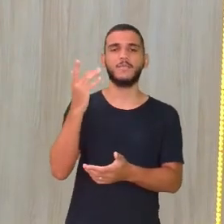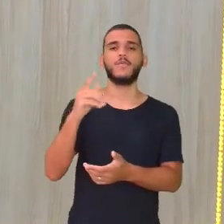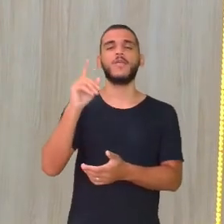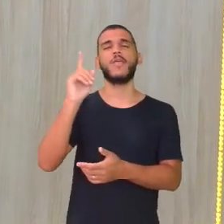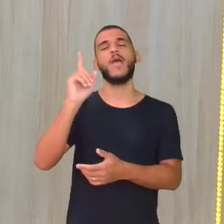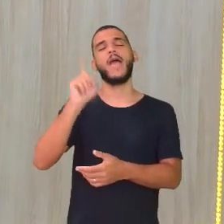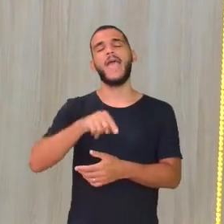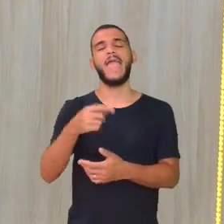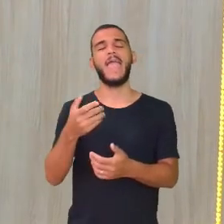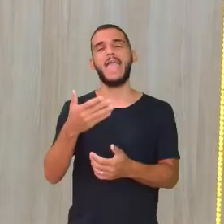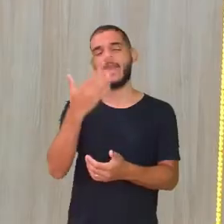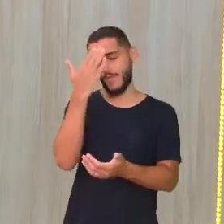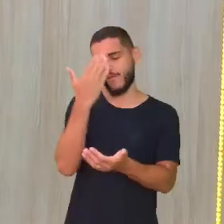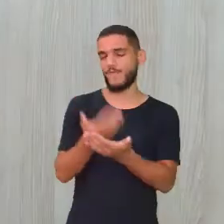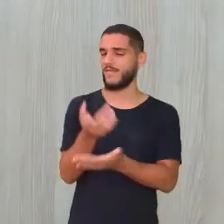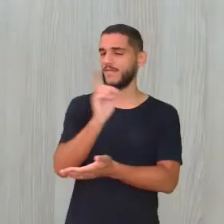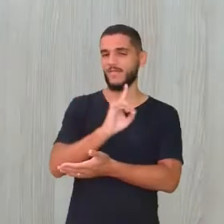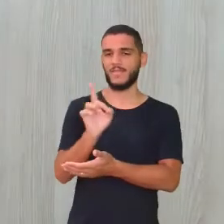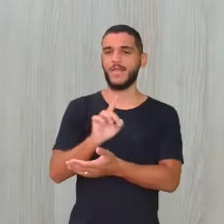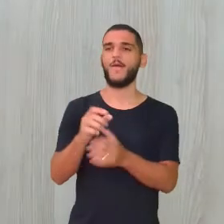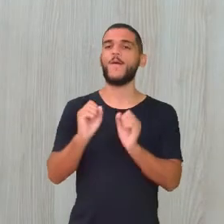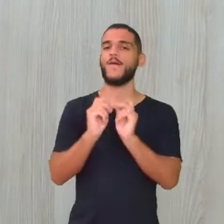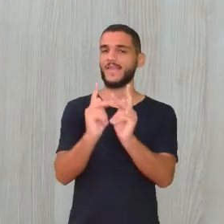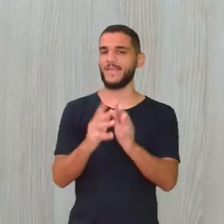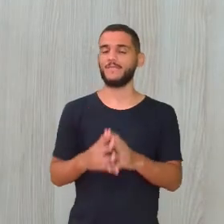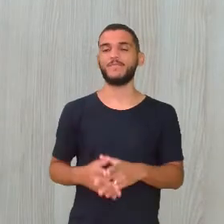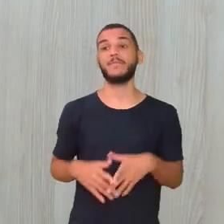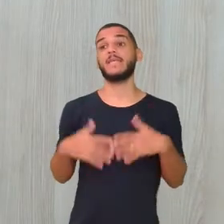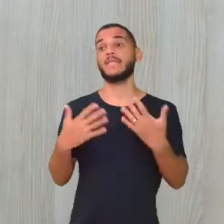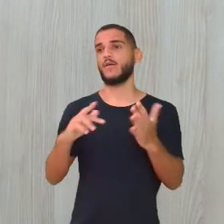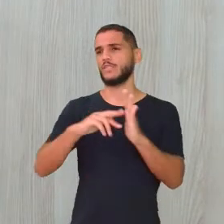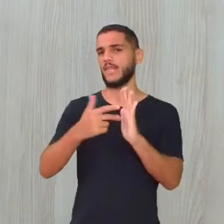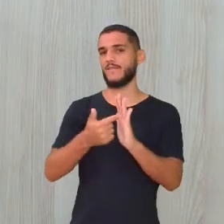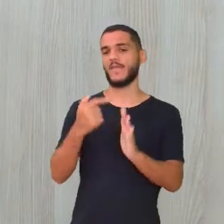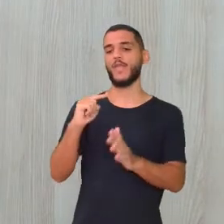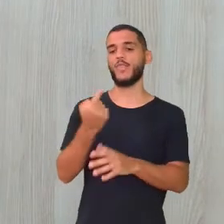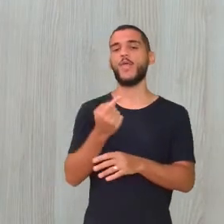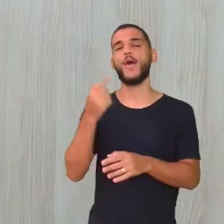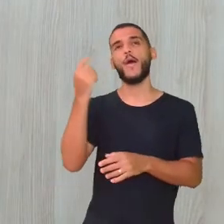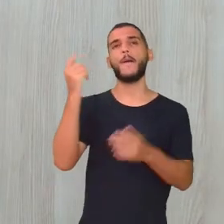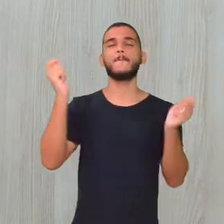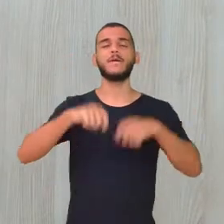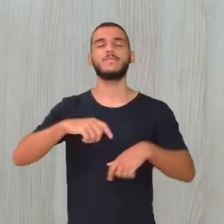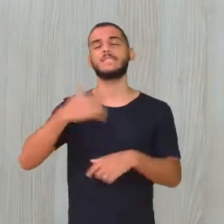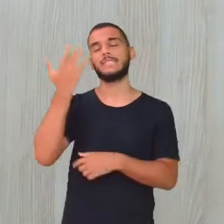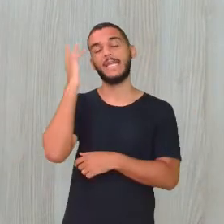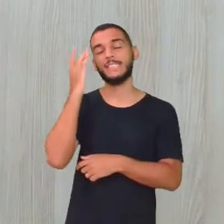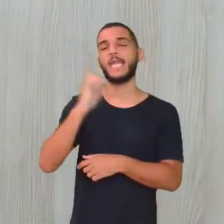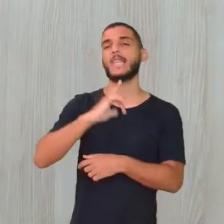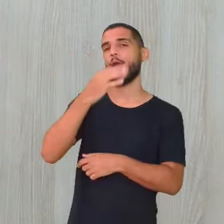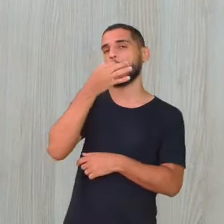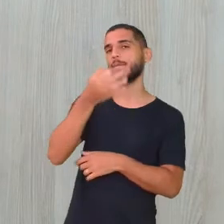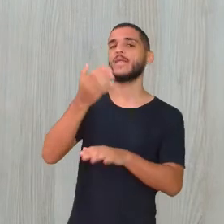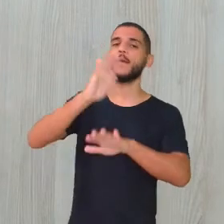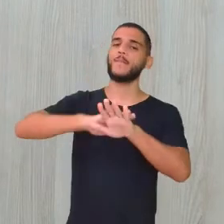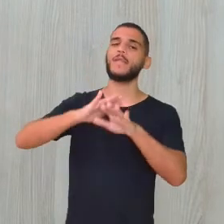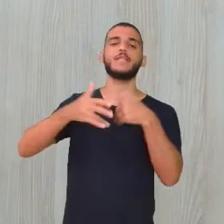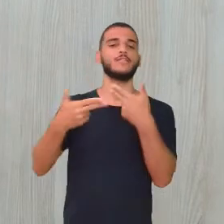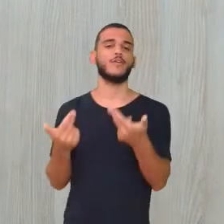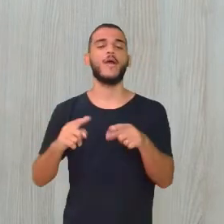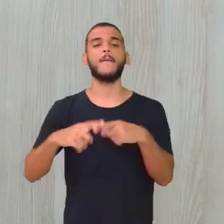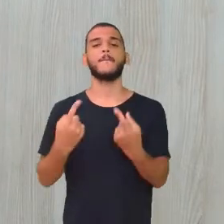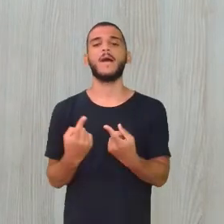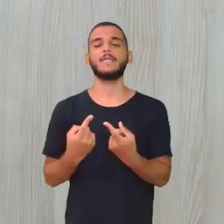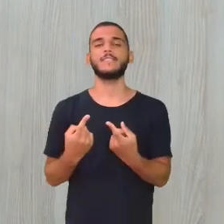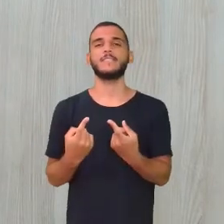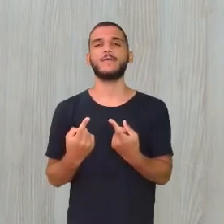muito confiável. E não quer dizer que a gente não possa achar Sim. e ter opiniões sobre as coisas. A diferença é que a gente não